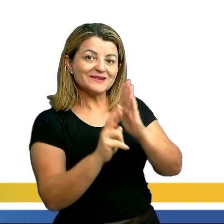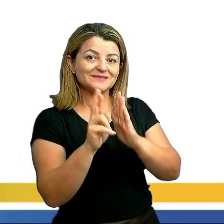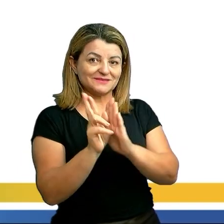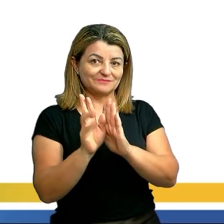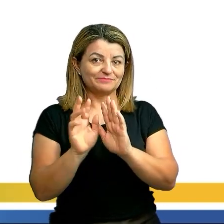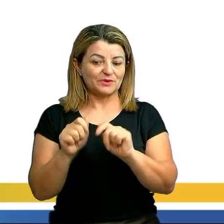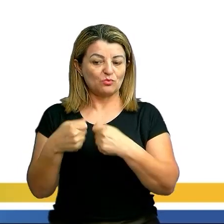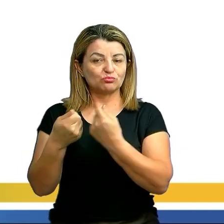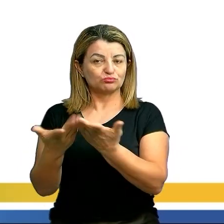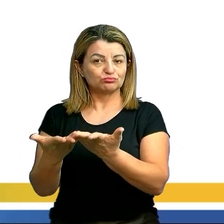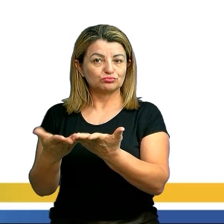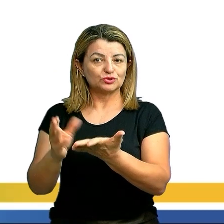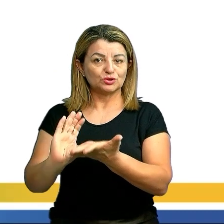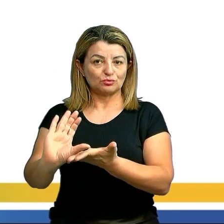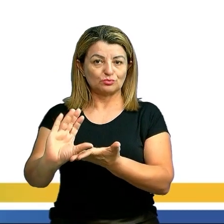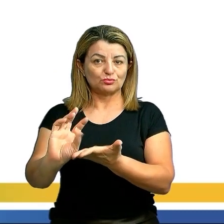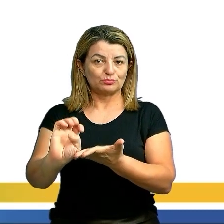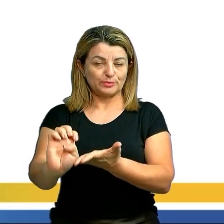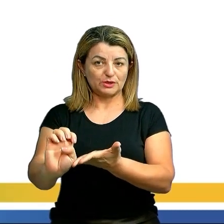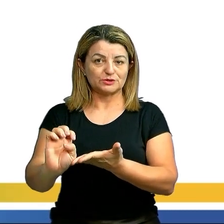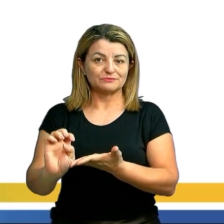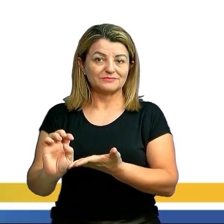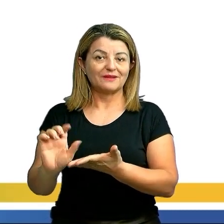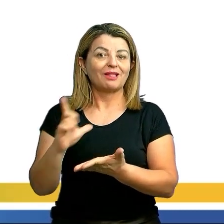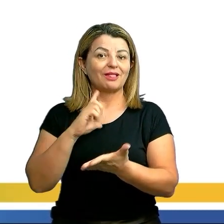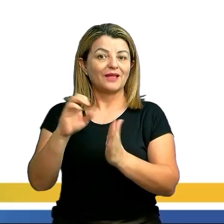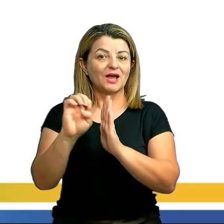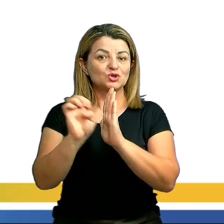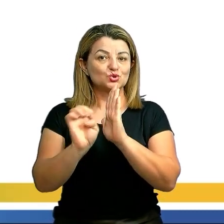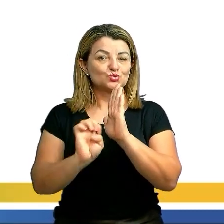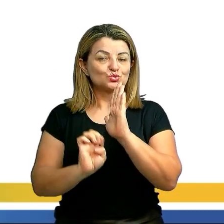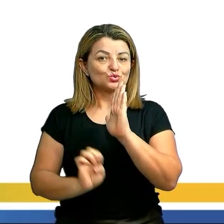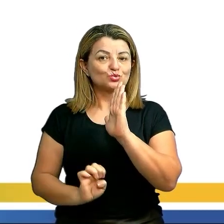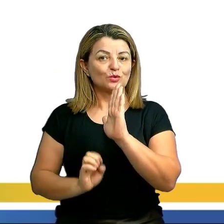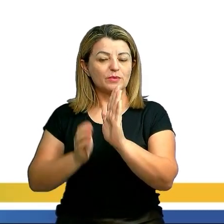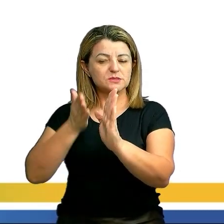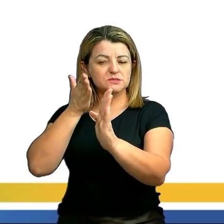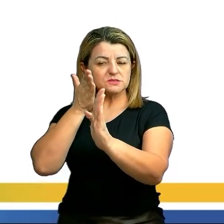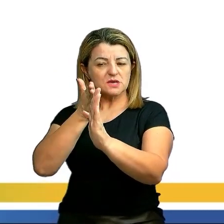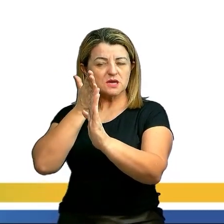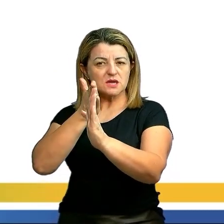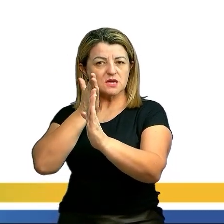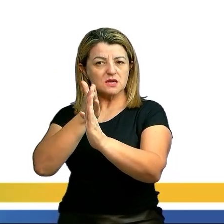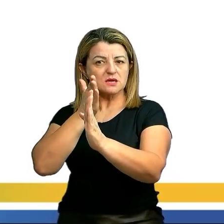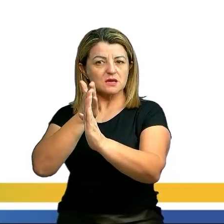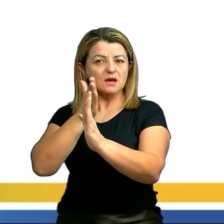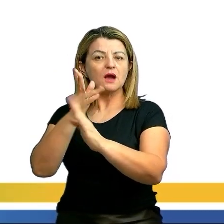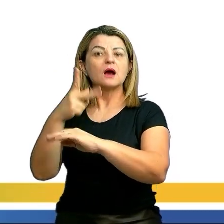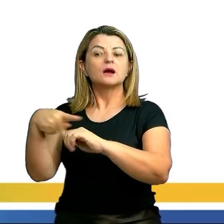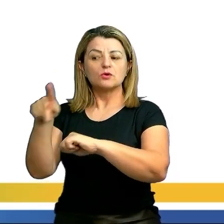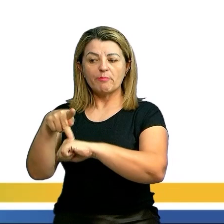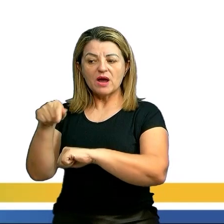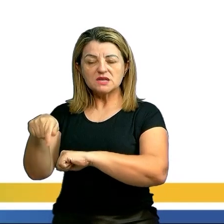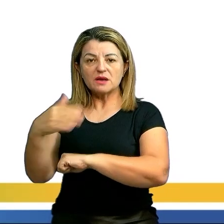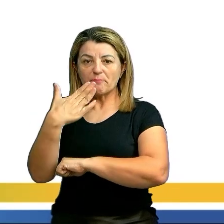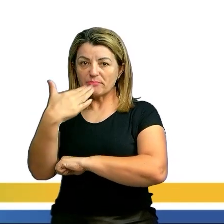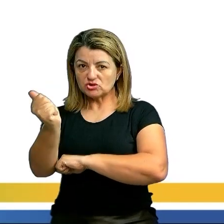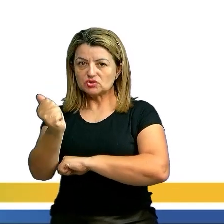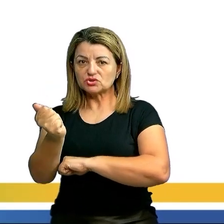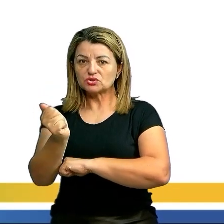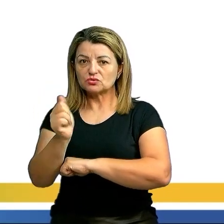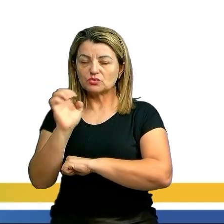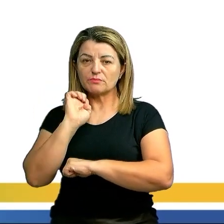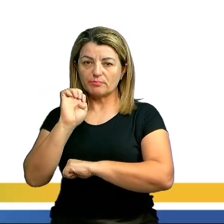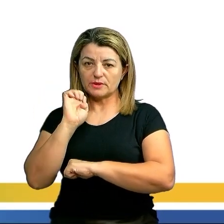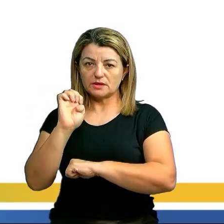você. Basicamente é isso. Ele tem uma série de estruturas que devem ser seguidas pelo país que está pedindo o empréstimo para